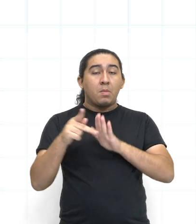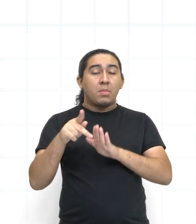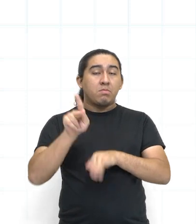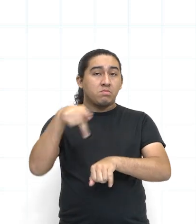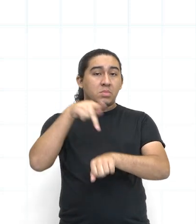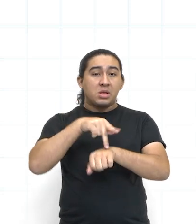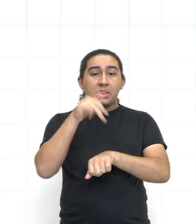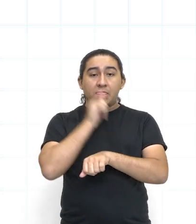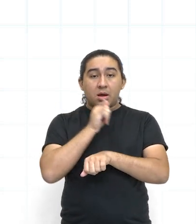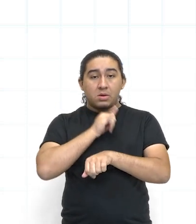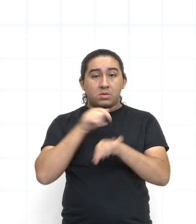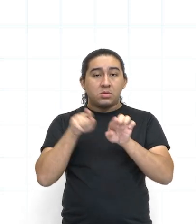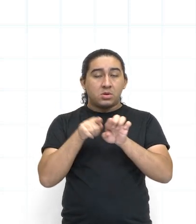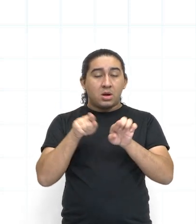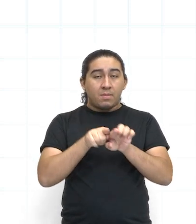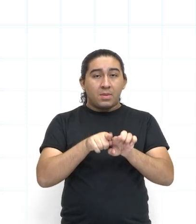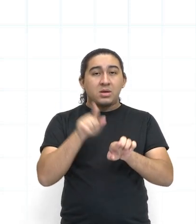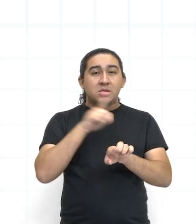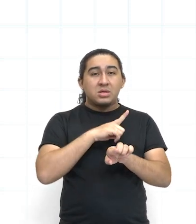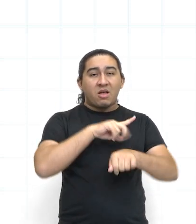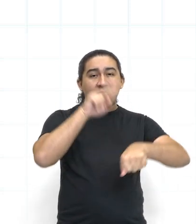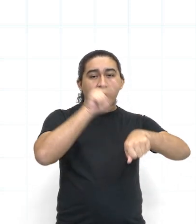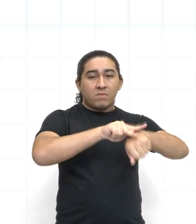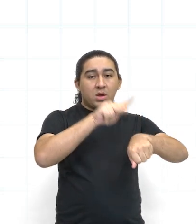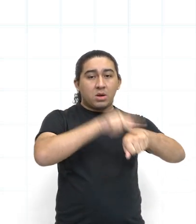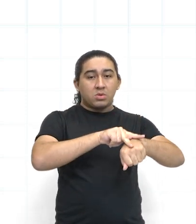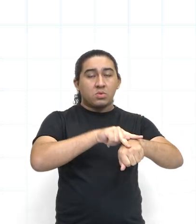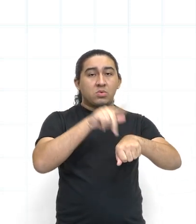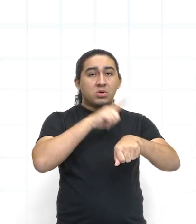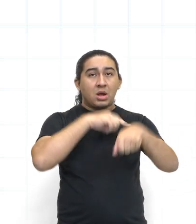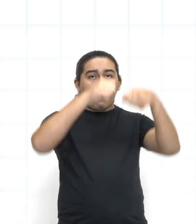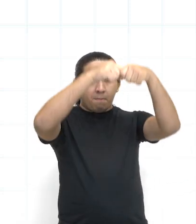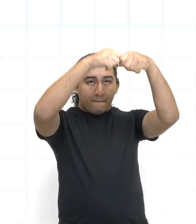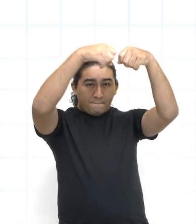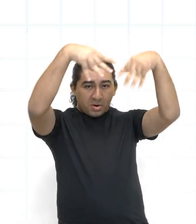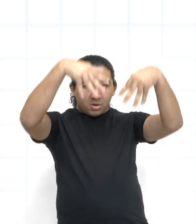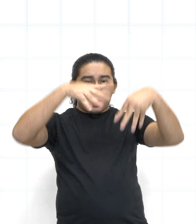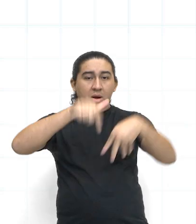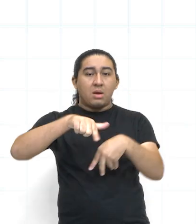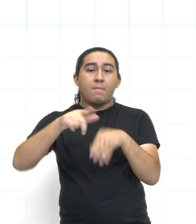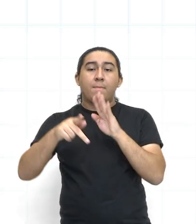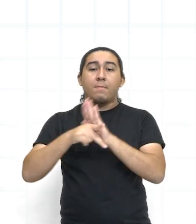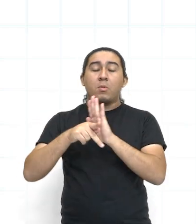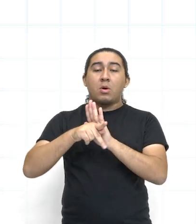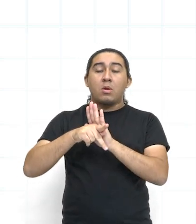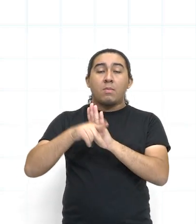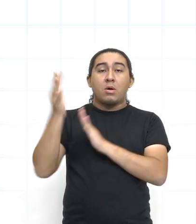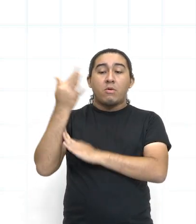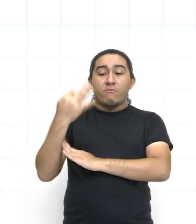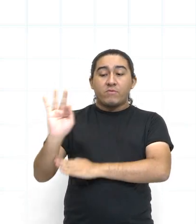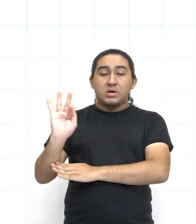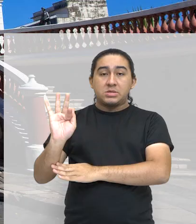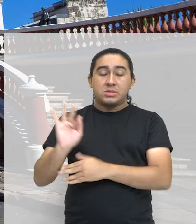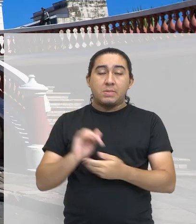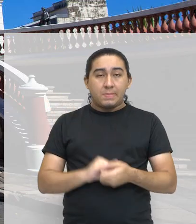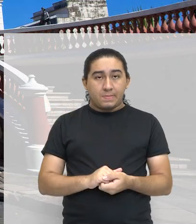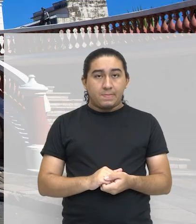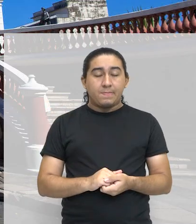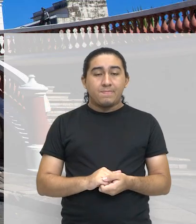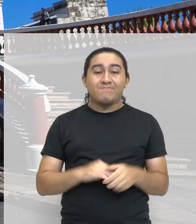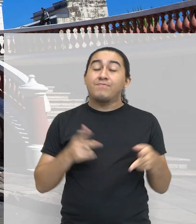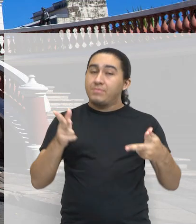os lustres de cristal foram trazidos da França. Olha aí os países da Europa que contribuíram,